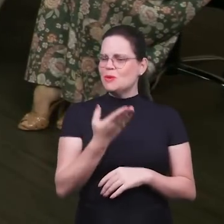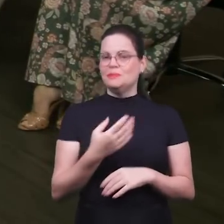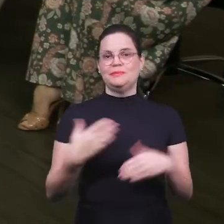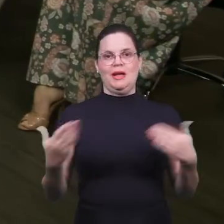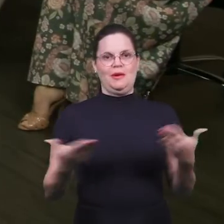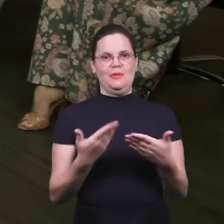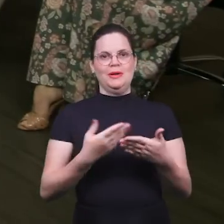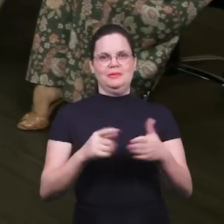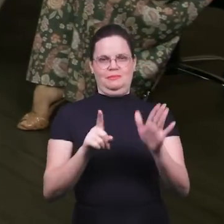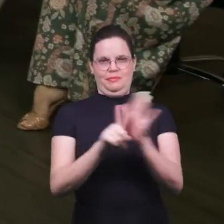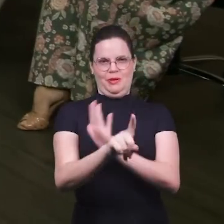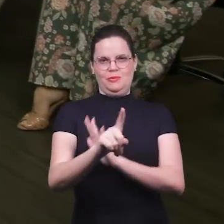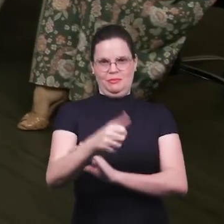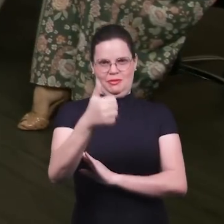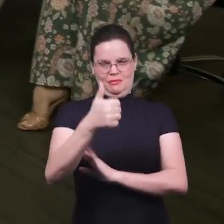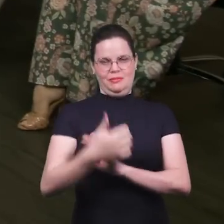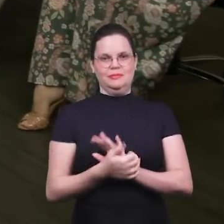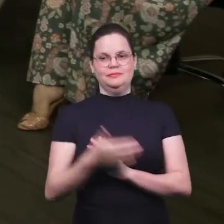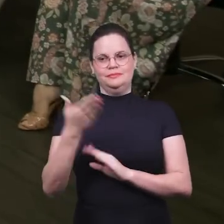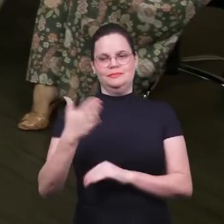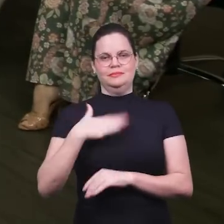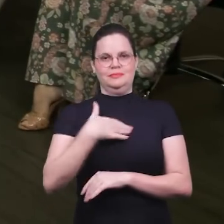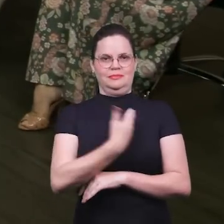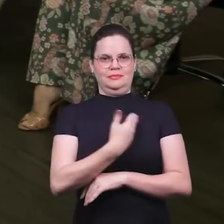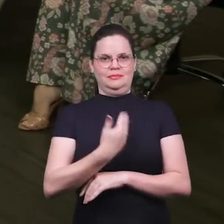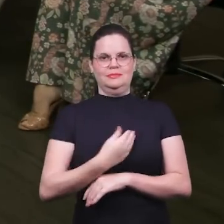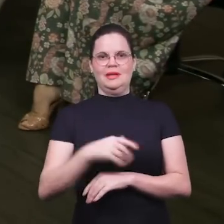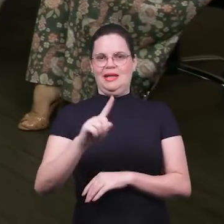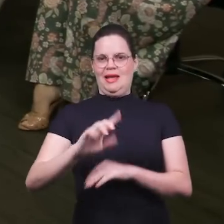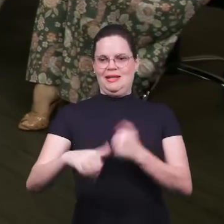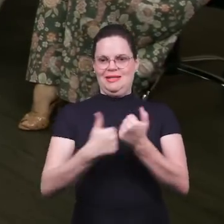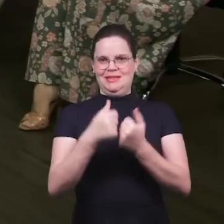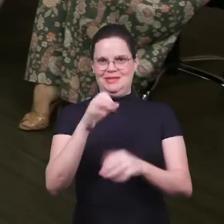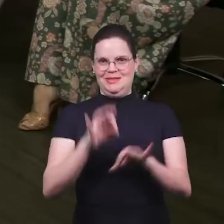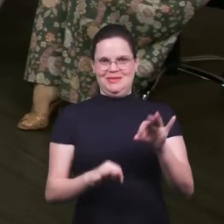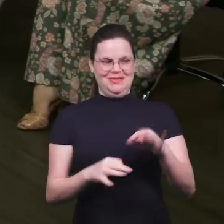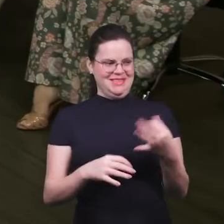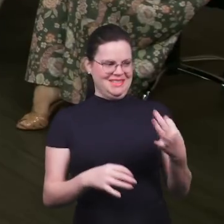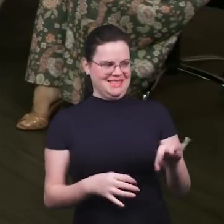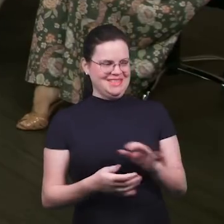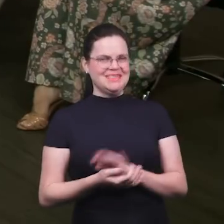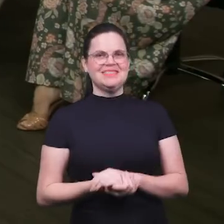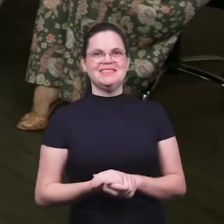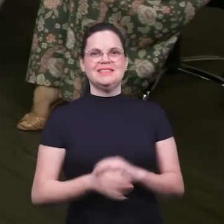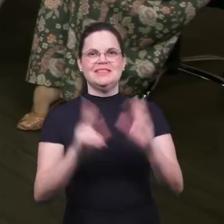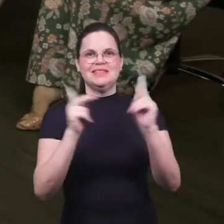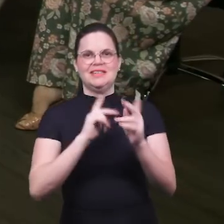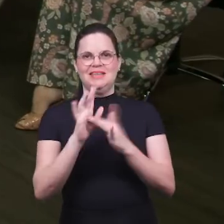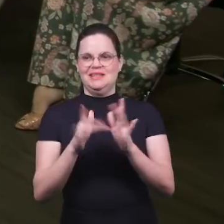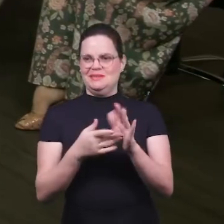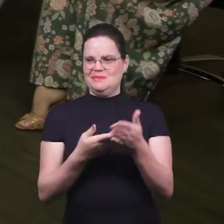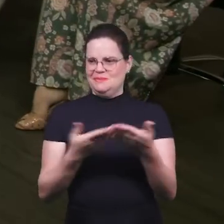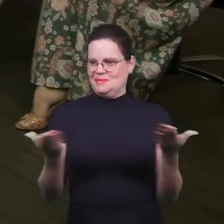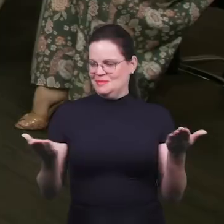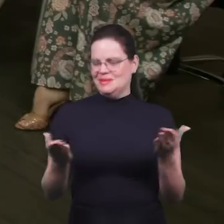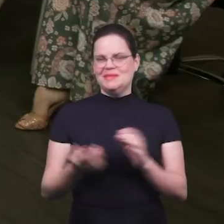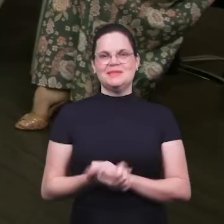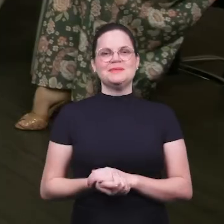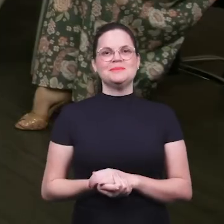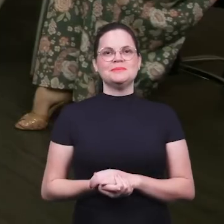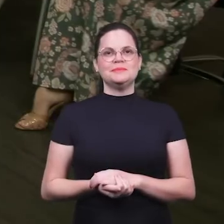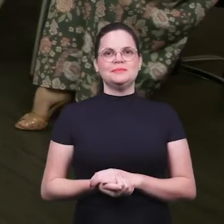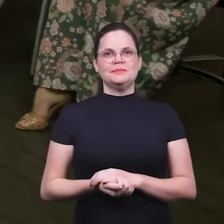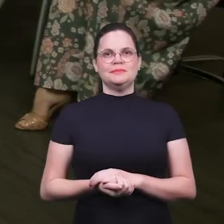primeira pergunta. Vamos lá. Com a minha amiga aqui, que é assessora jurídica, não é isso? É isso aí. Pai do Senhor, pastor, Pai do Pai Senhor, Senhor. Léo. Paz do